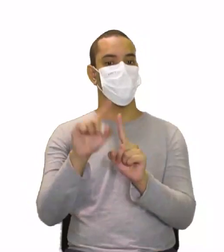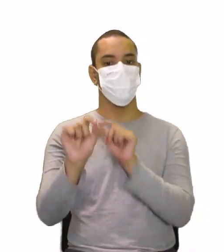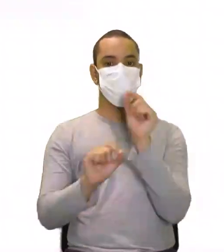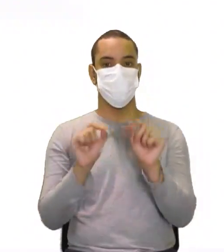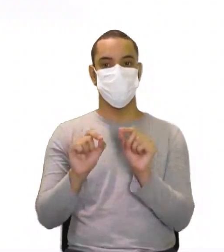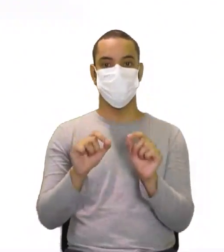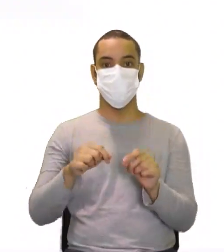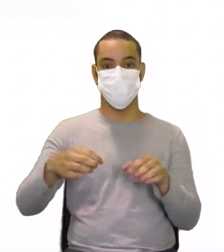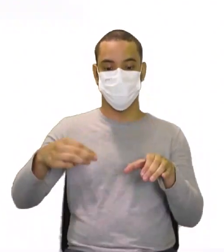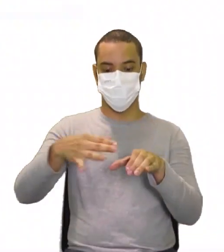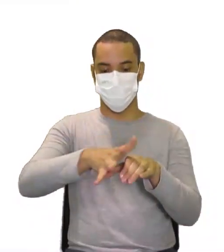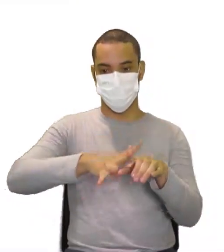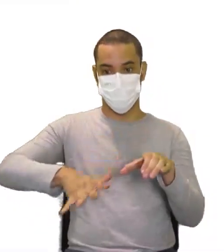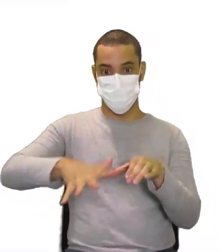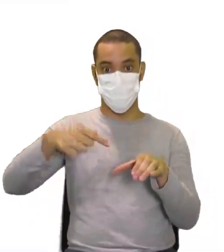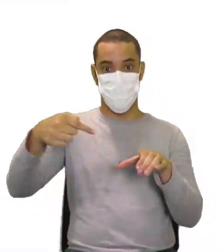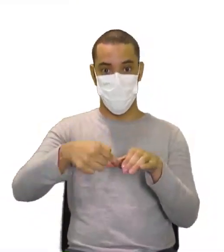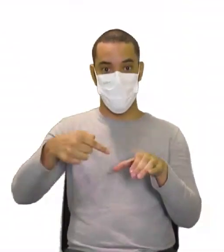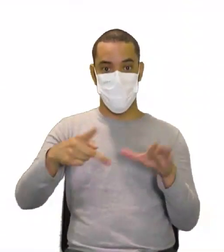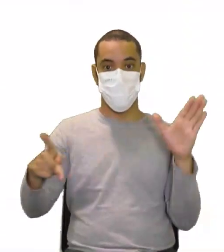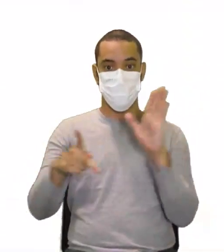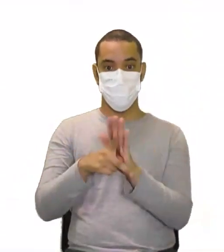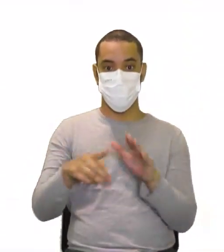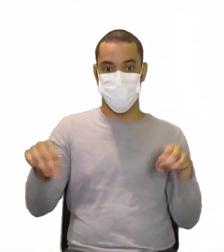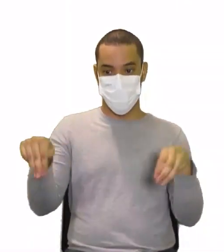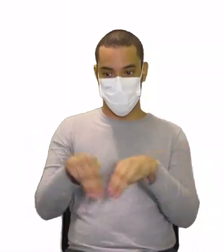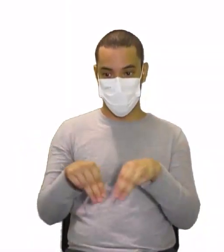aí, magnético,